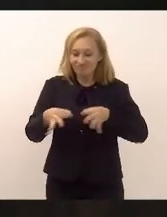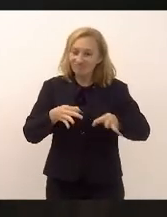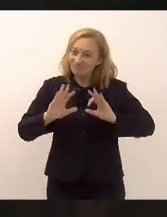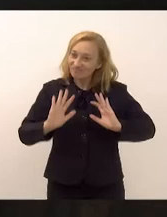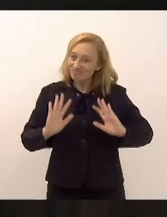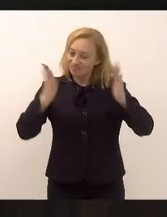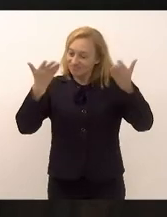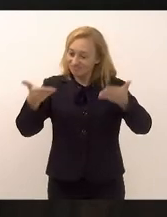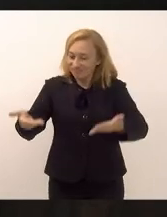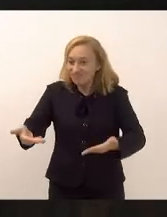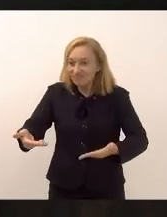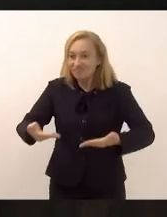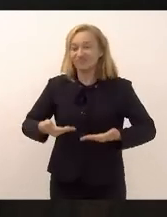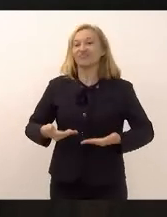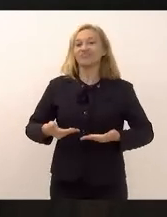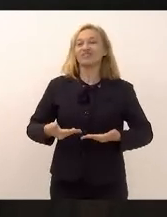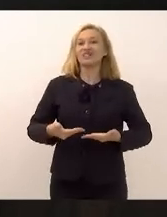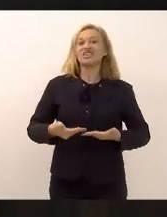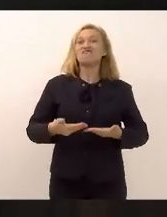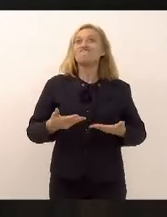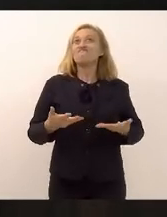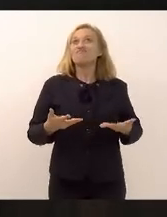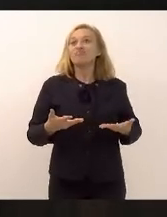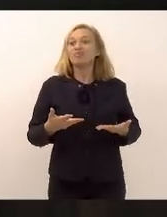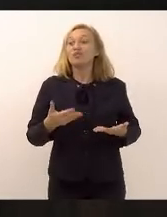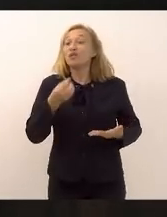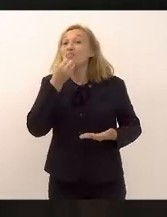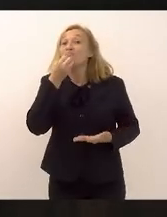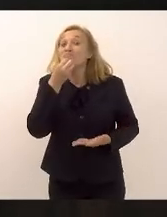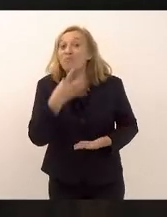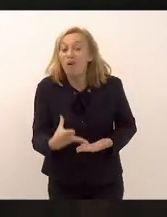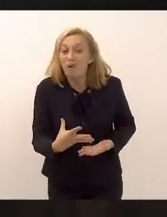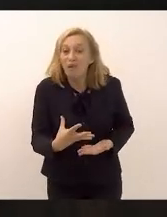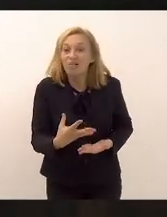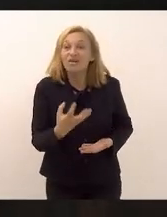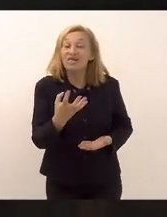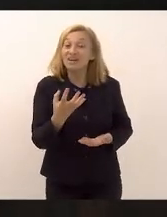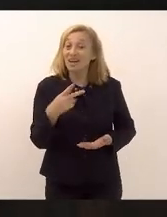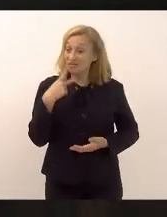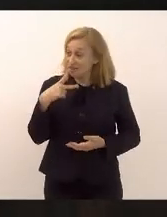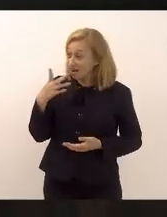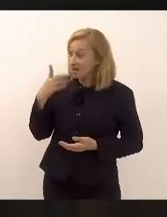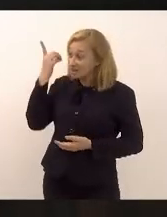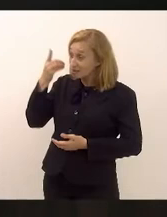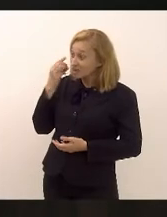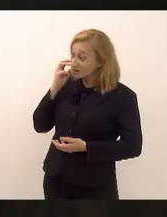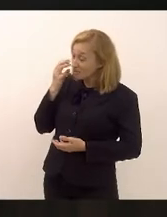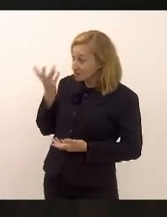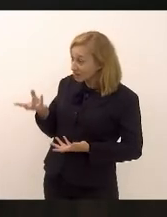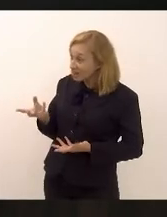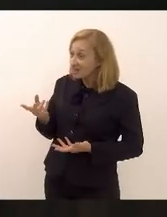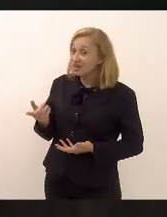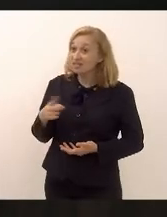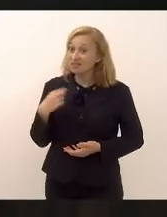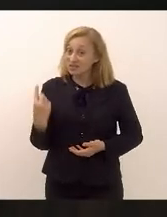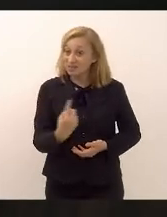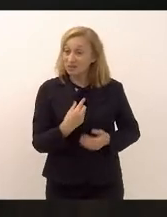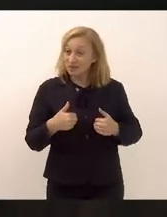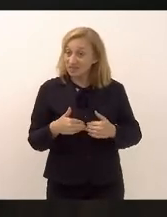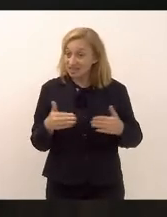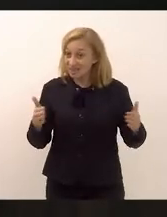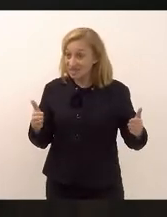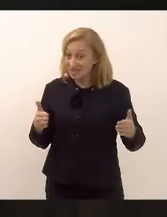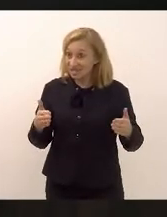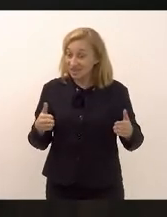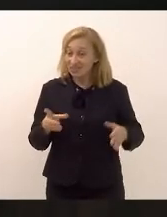pelo convite. Foi muito bom. Quero te dizer, deputado Valdec, que quando nós inaugurávamos